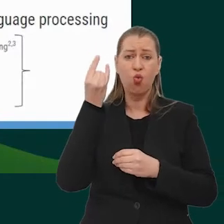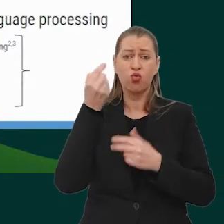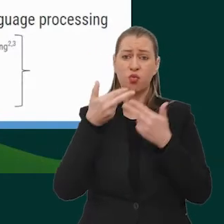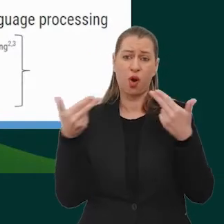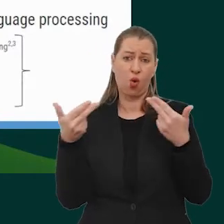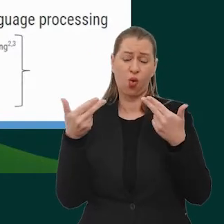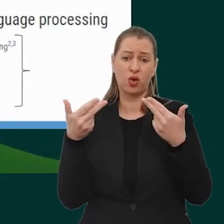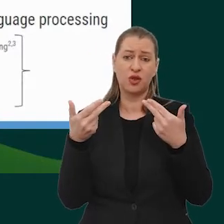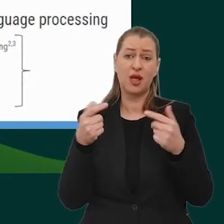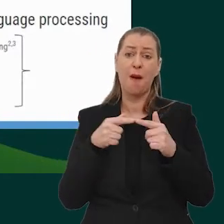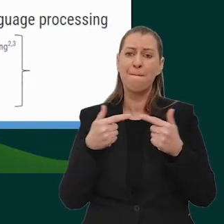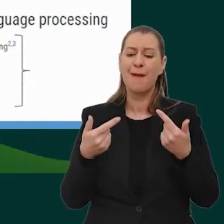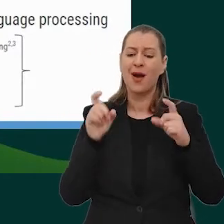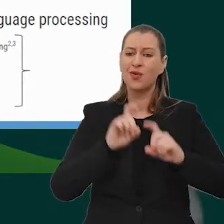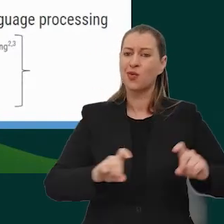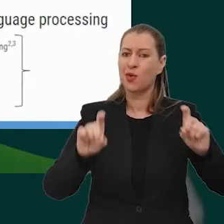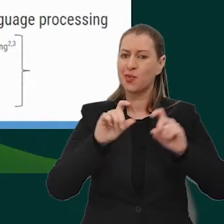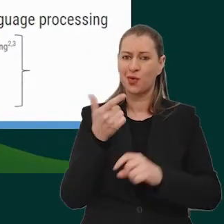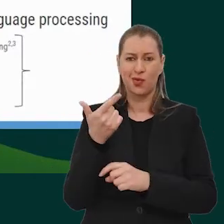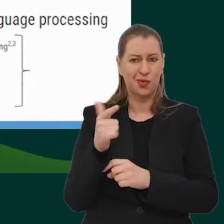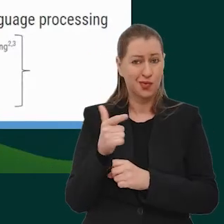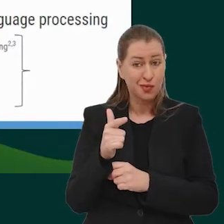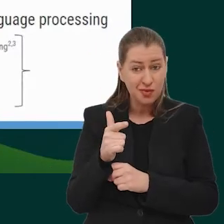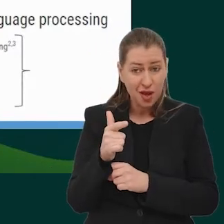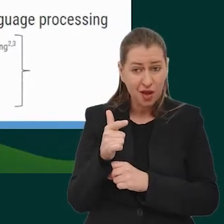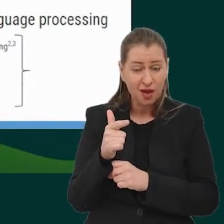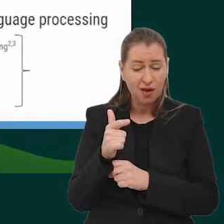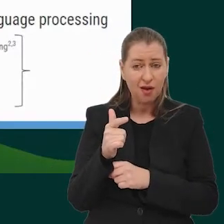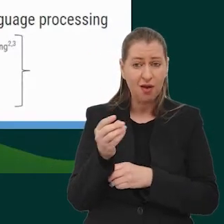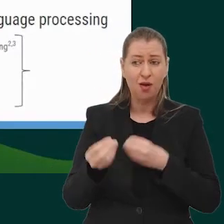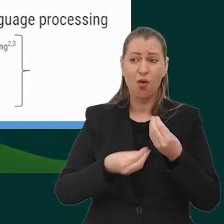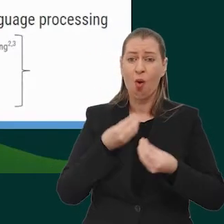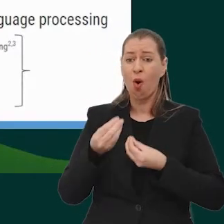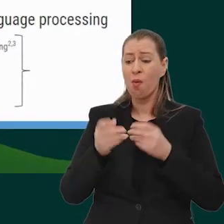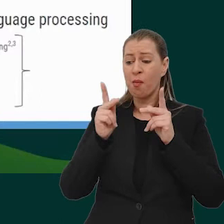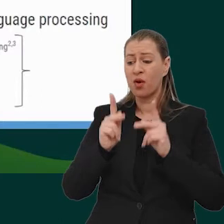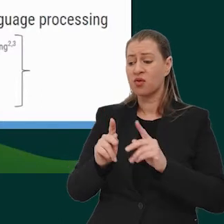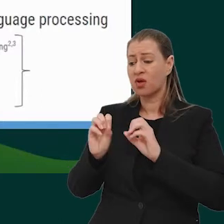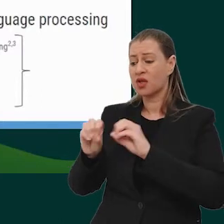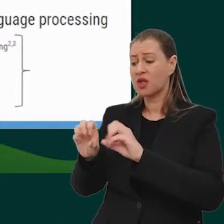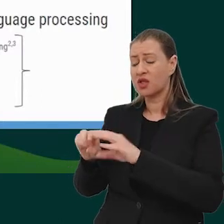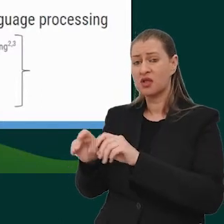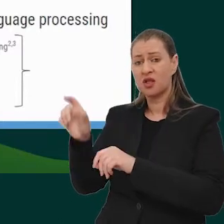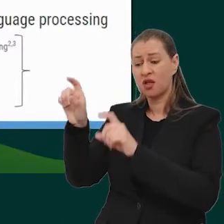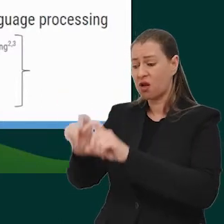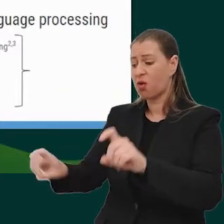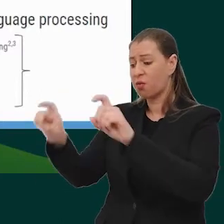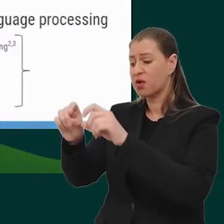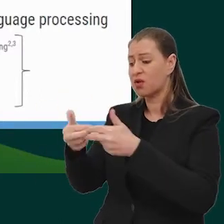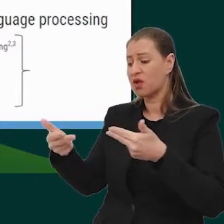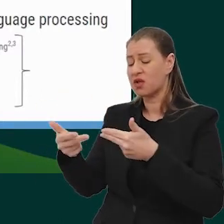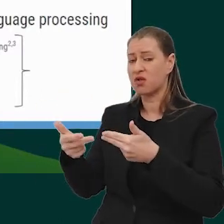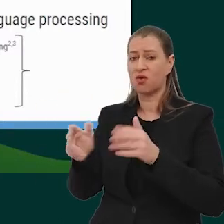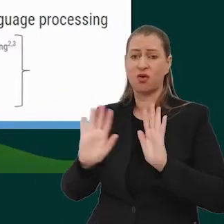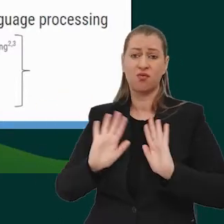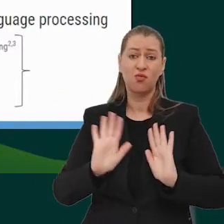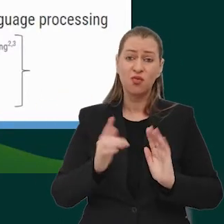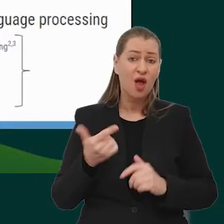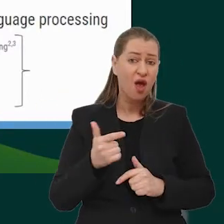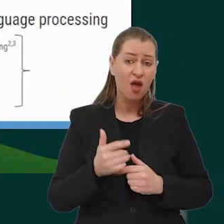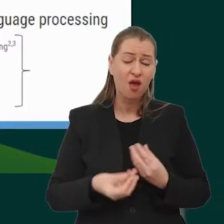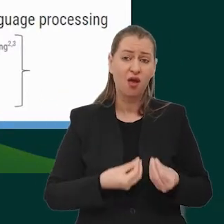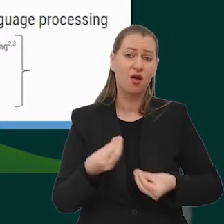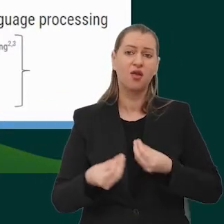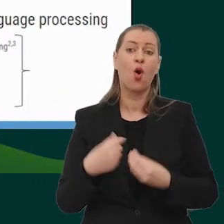né? Mas o computador não tem essas ferramentas, ele não teve ninguém que ensinasse ele esse tipo de coisa. Então a gente precisa ensinar para